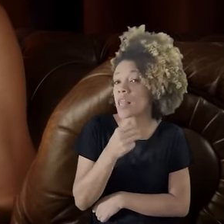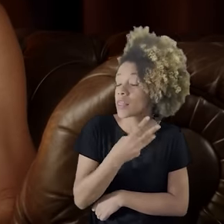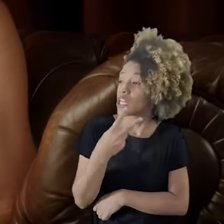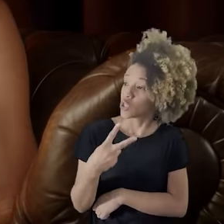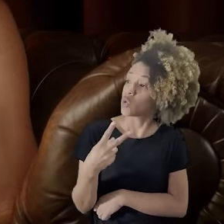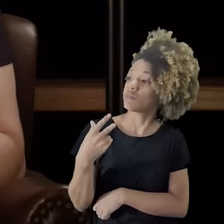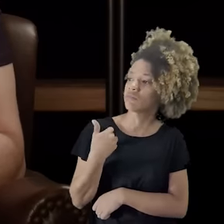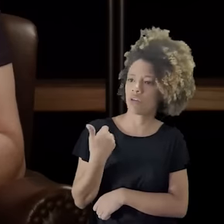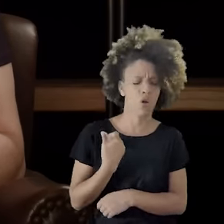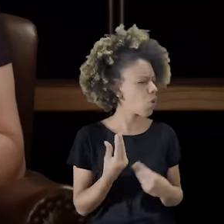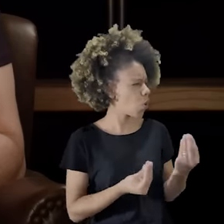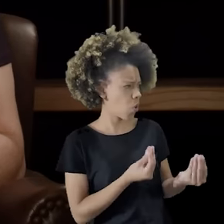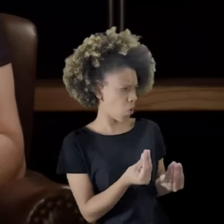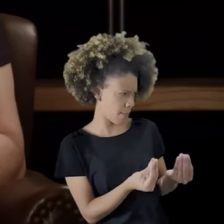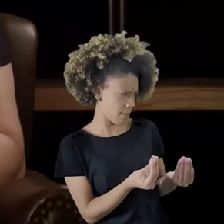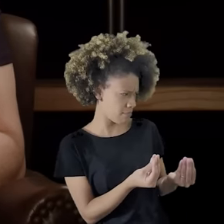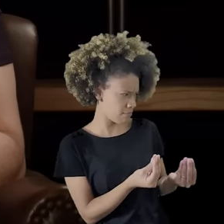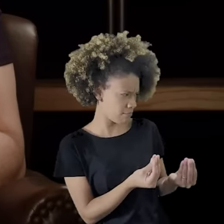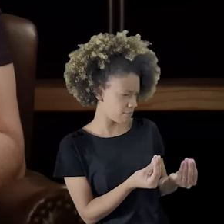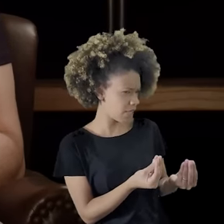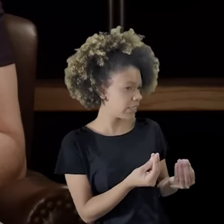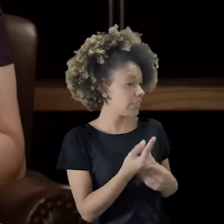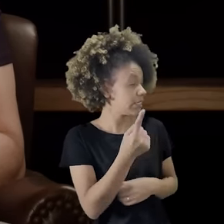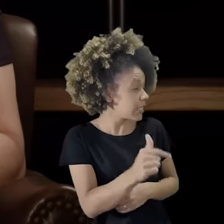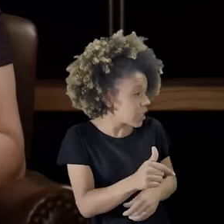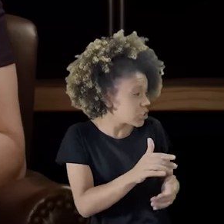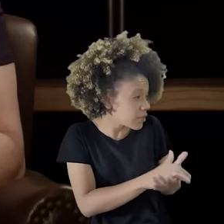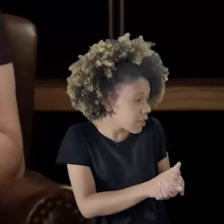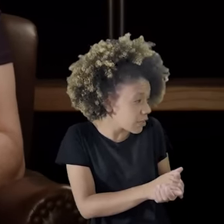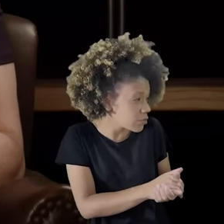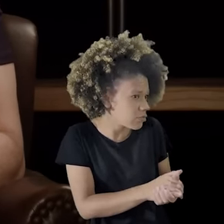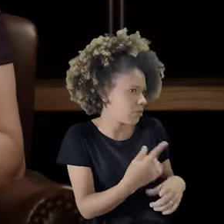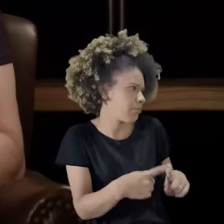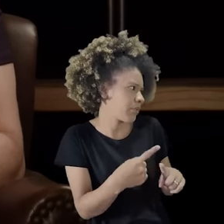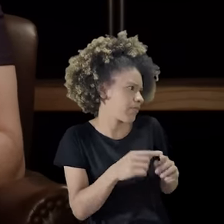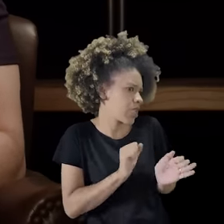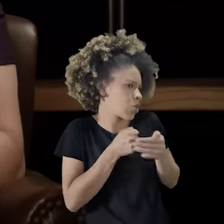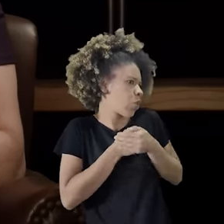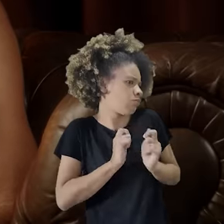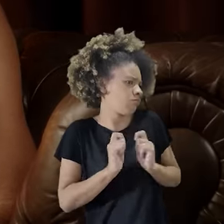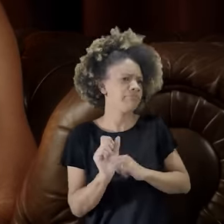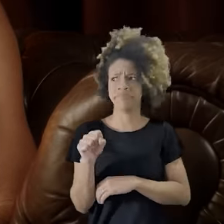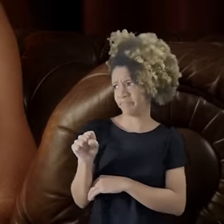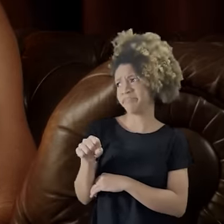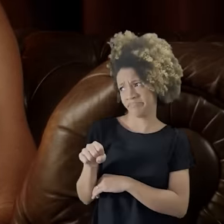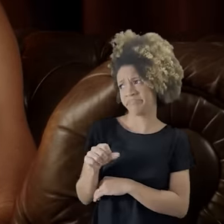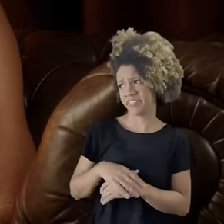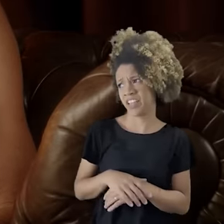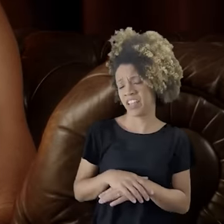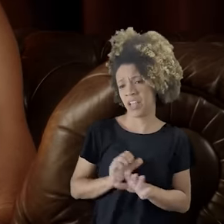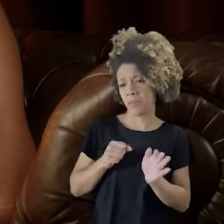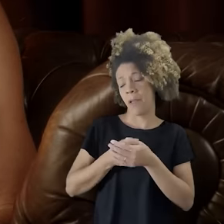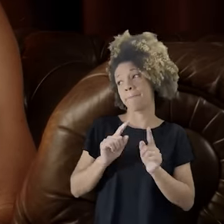com 32 anos sabia eu e você ficar 17 anos que você ficou se enganando não ficou fiquei eu